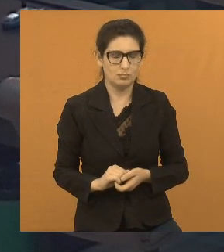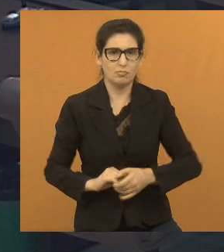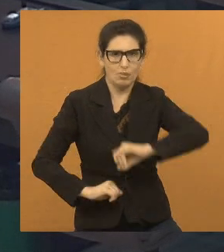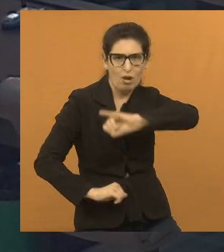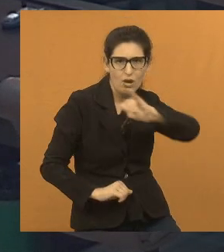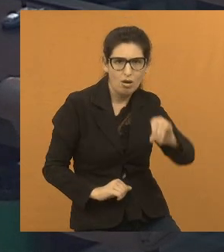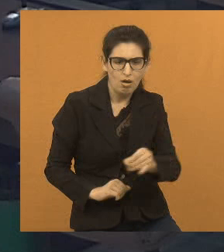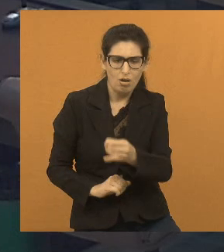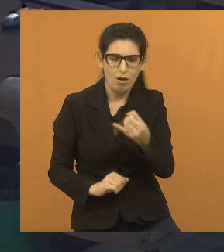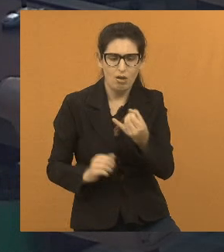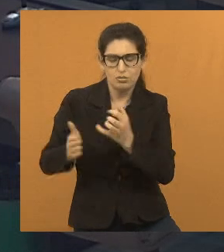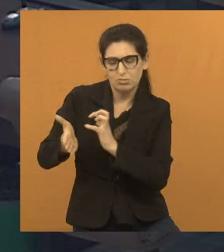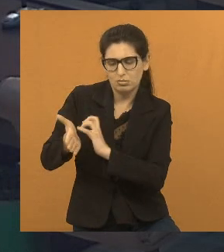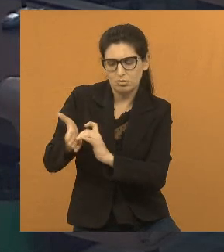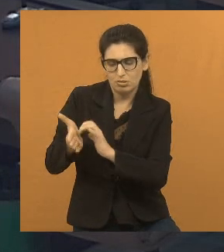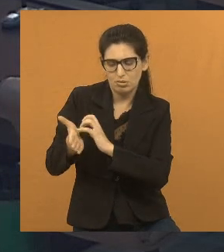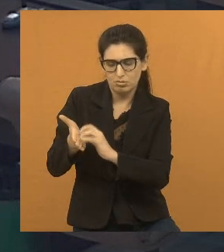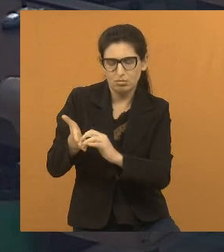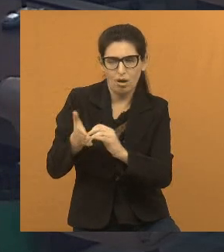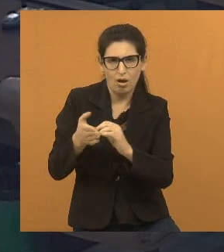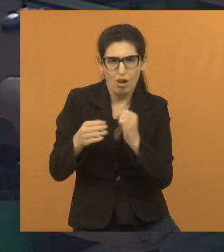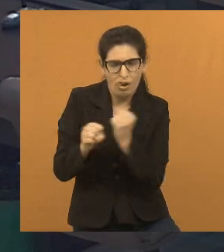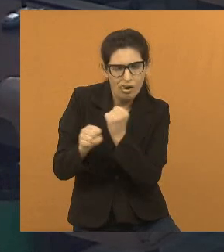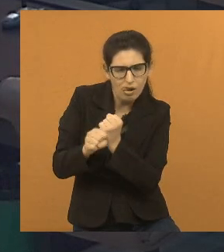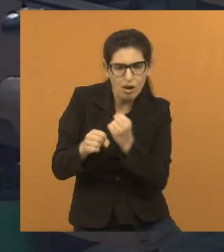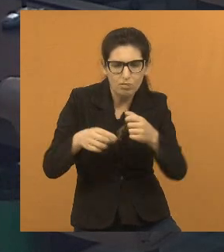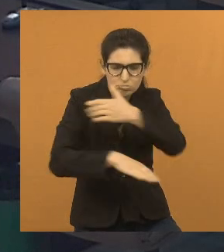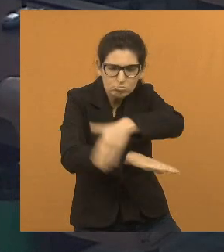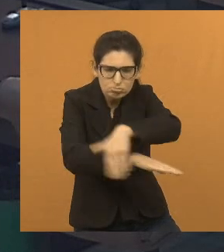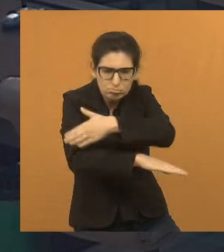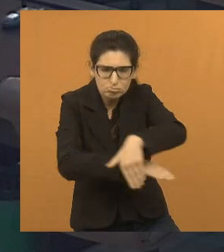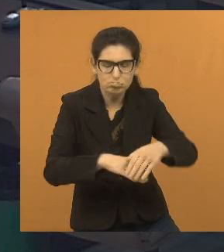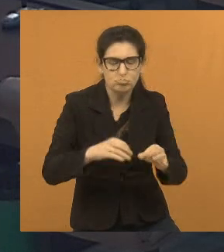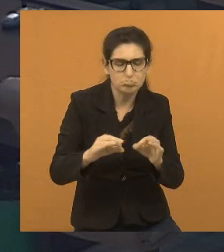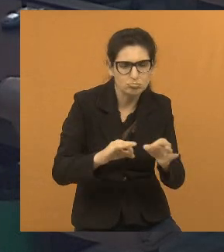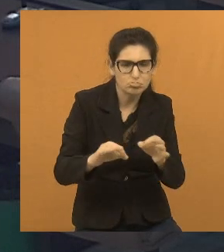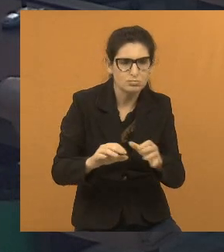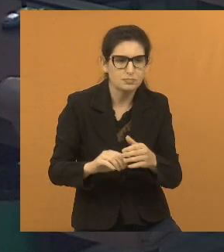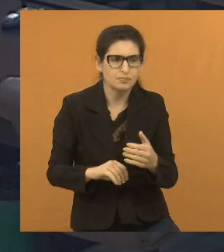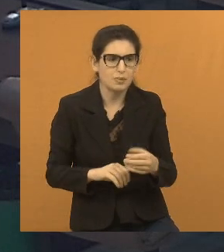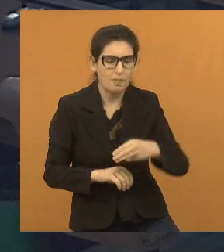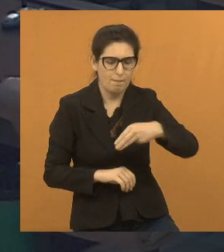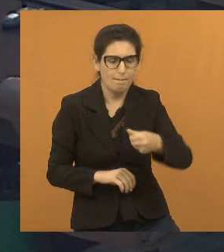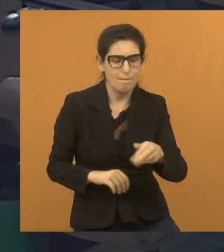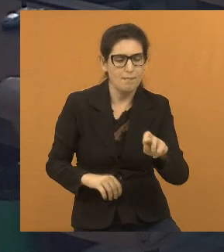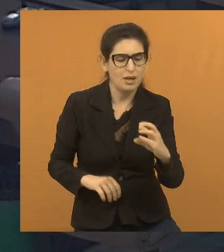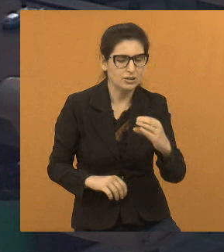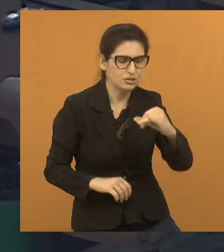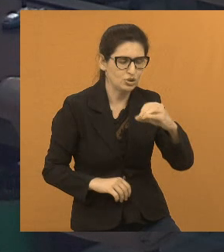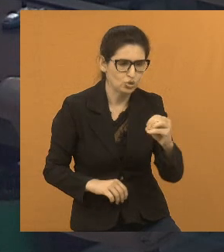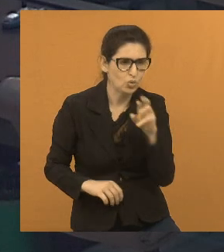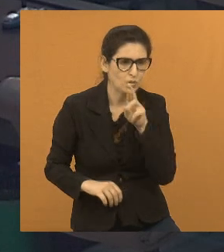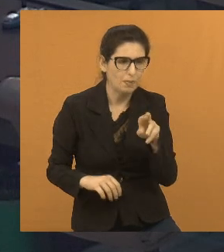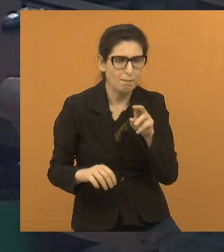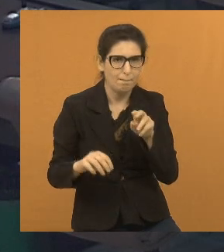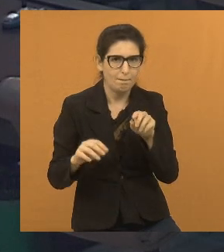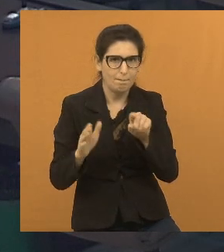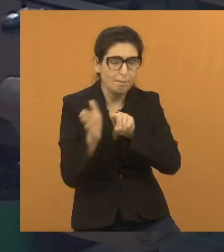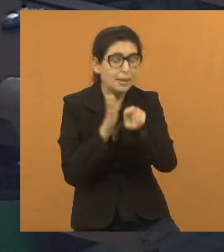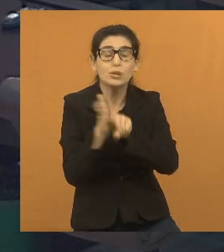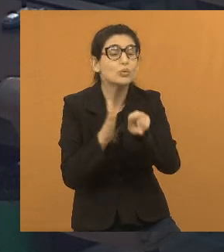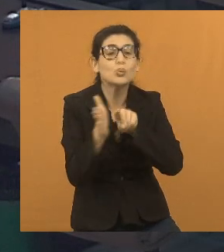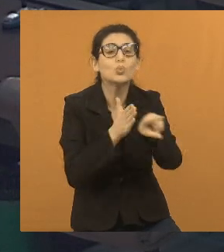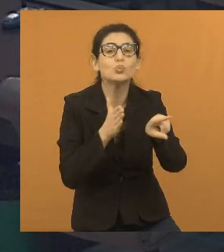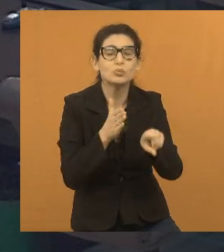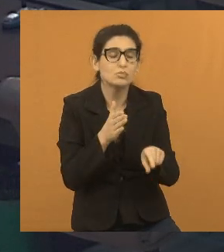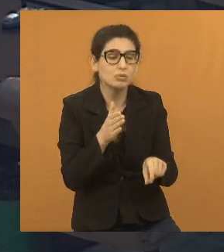Aproveitando o secretário de Infra, a pergunta do Márcio Ferri. O Márcio assinalou que quer fazer uso